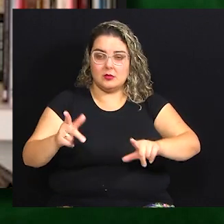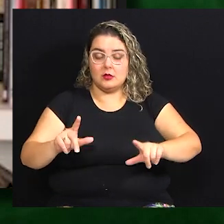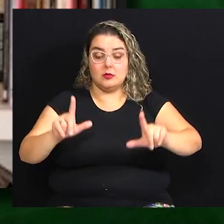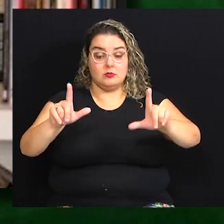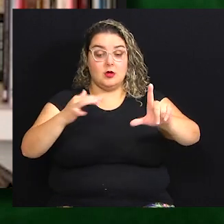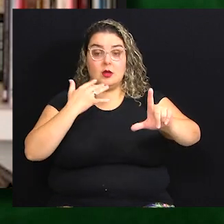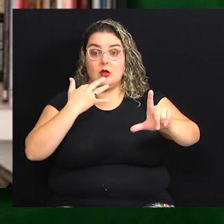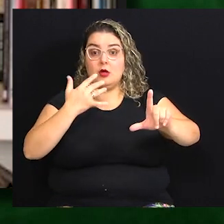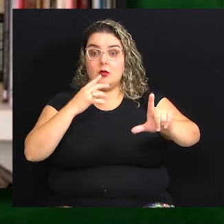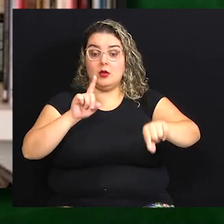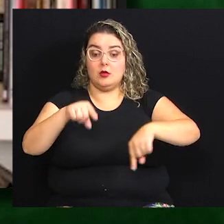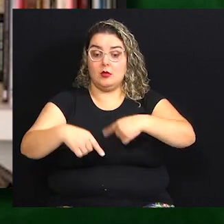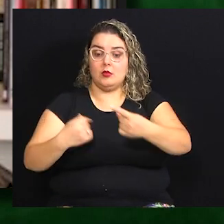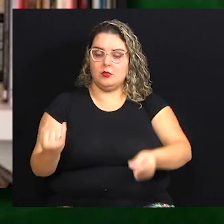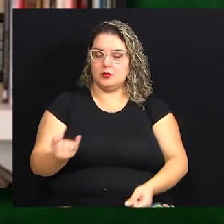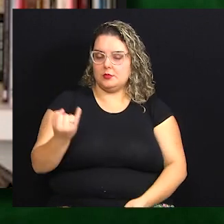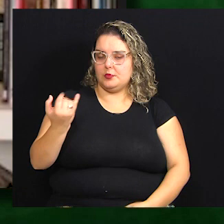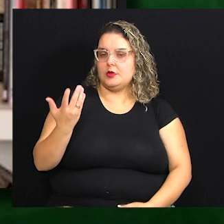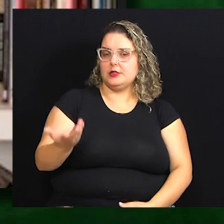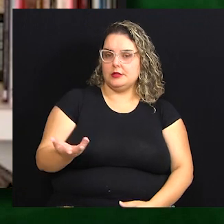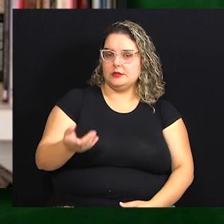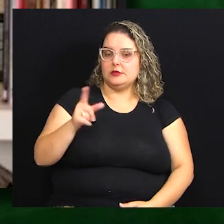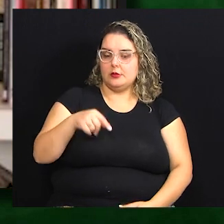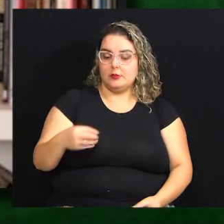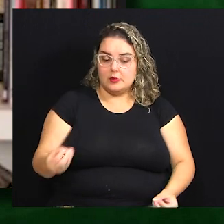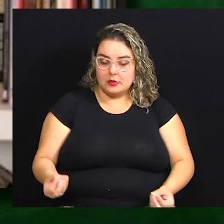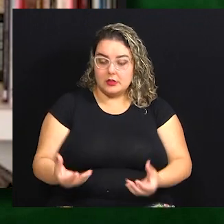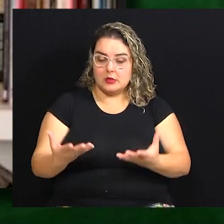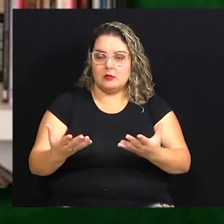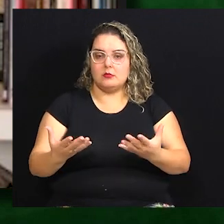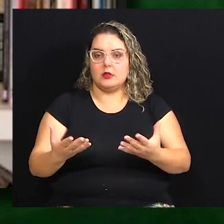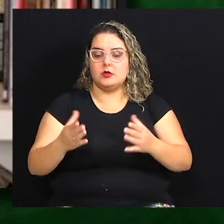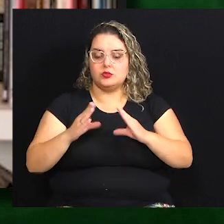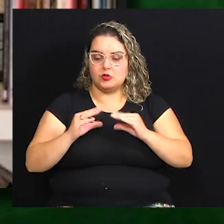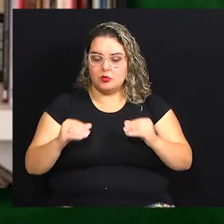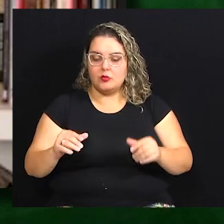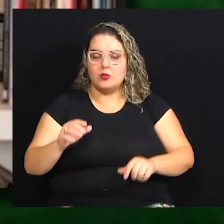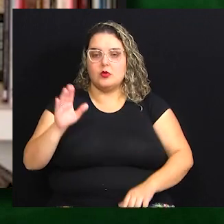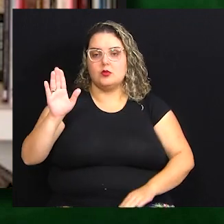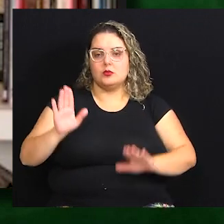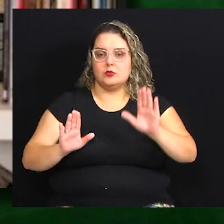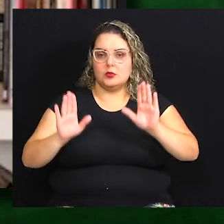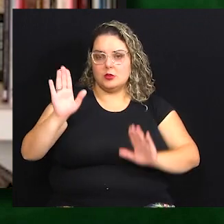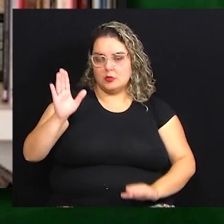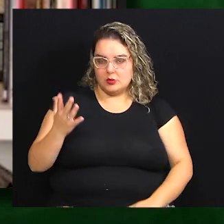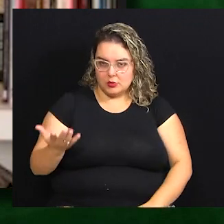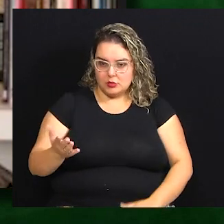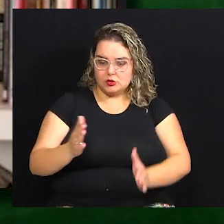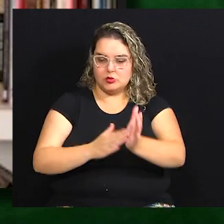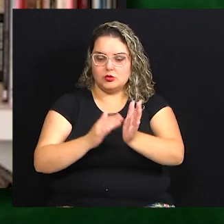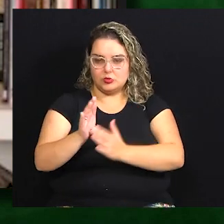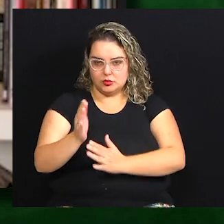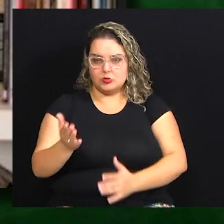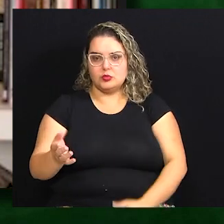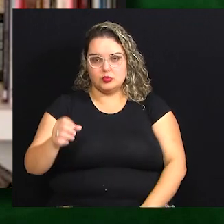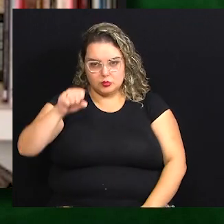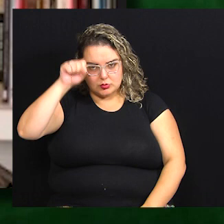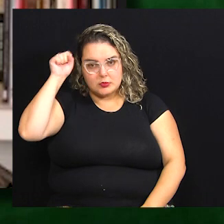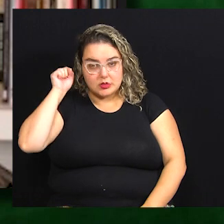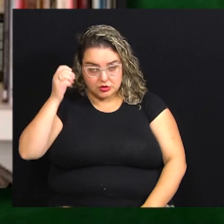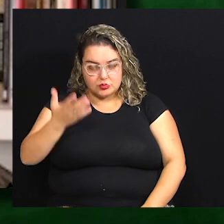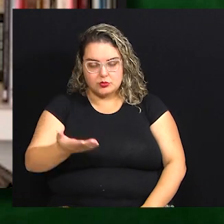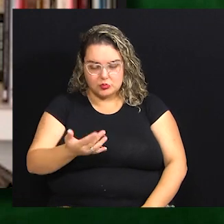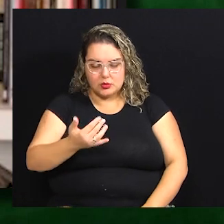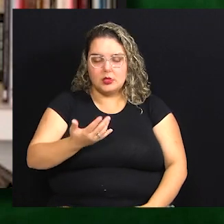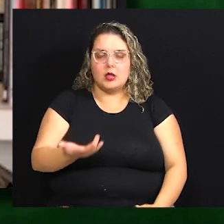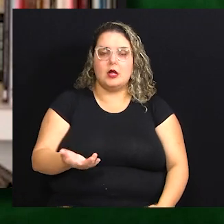tem outra relevância. Então, é para dar mais comodidade para os candidatos e candidatas e, consequentemente, permitir que